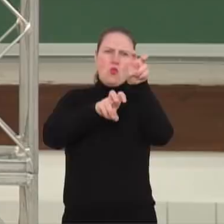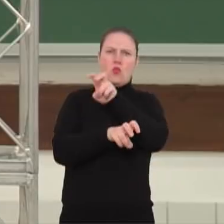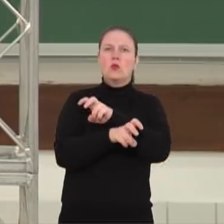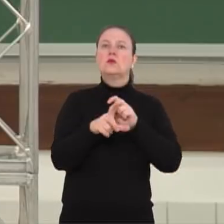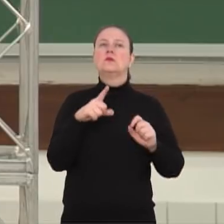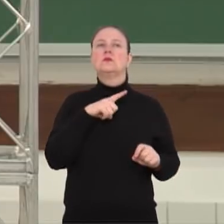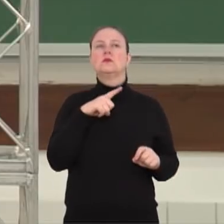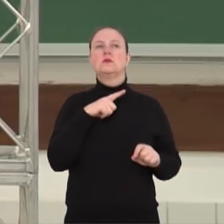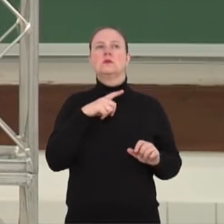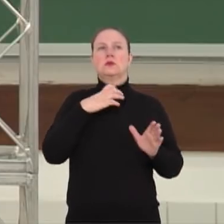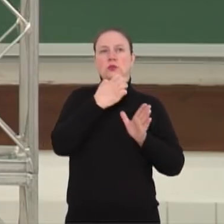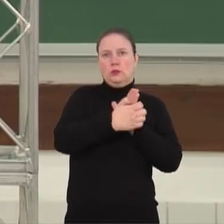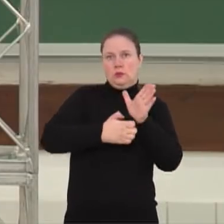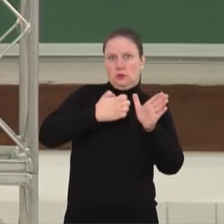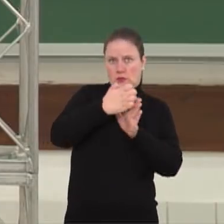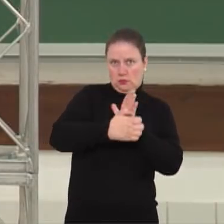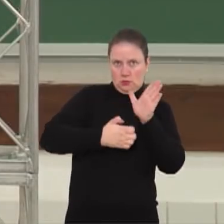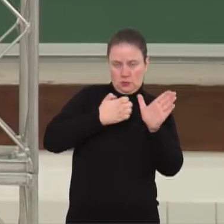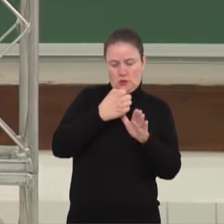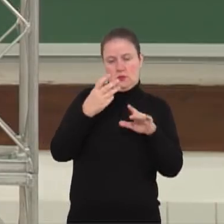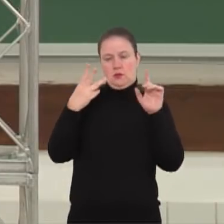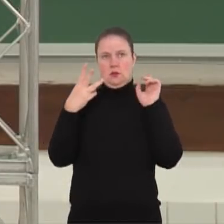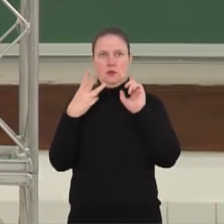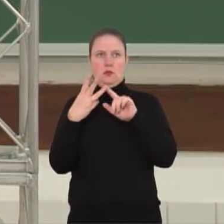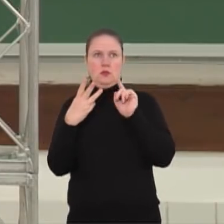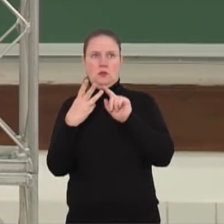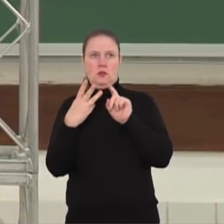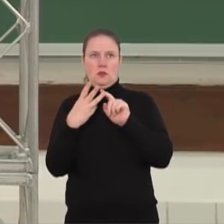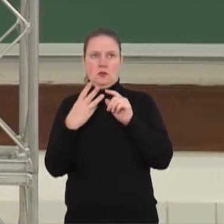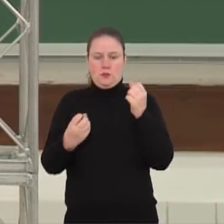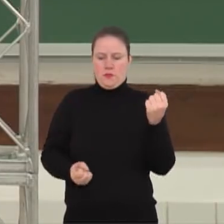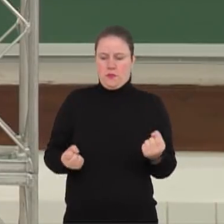o ghost train. O bumper car,